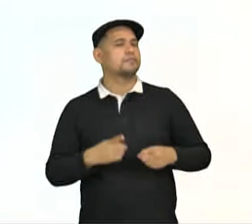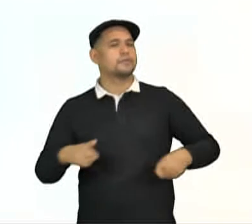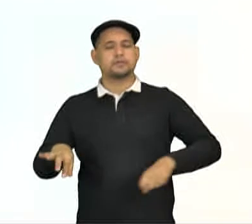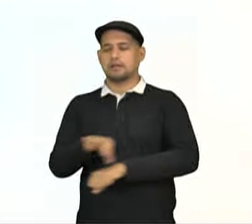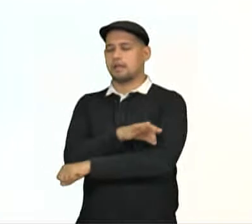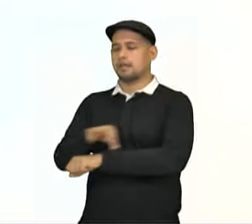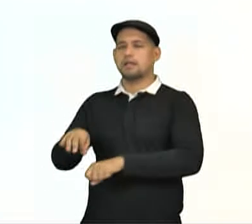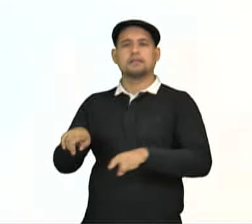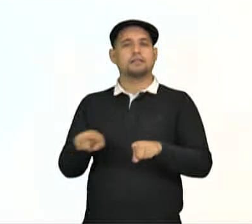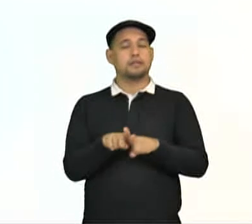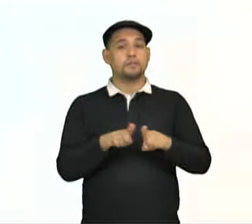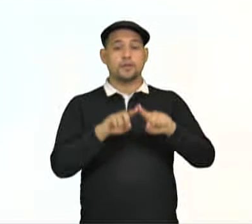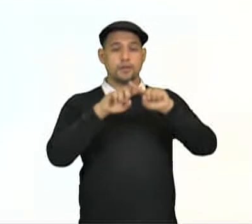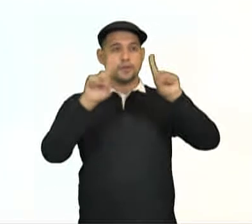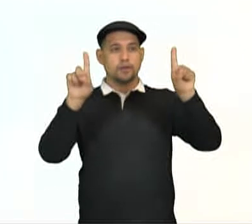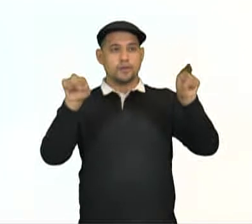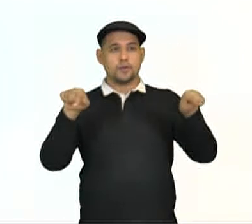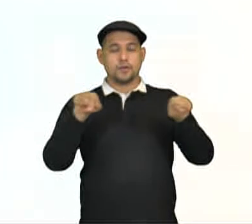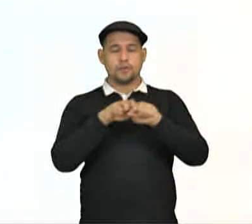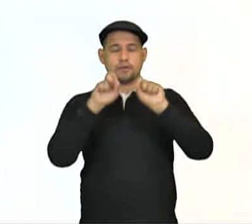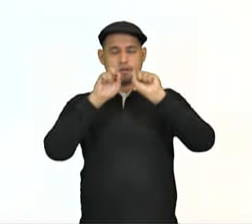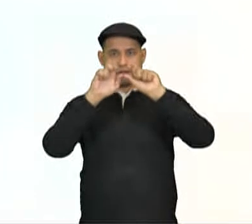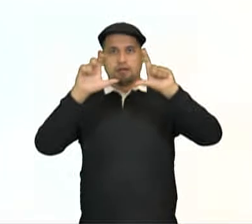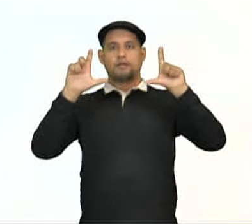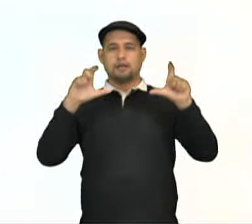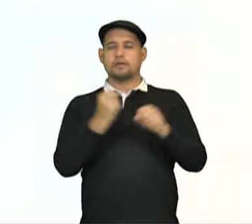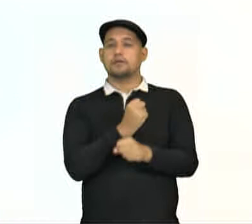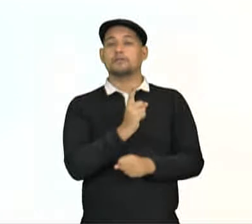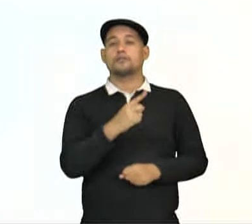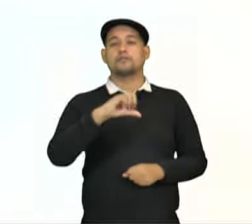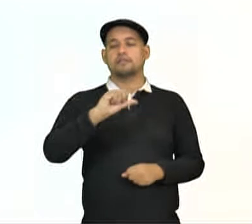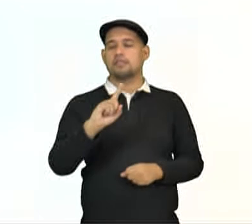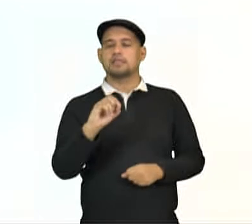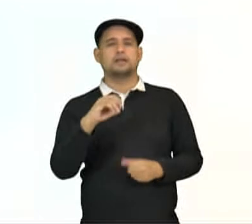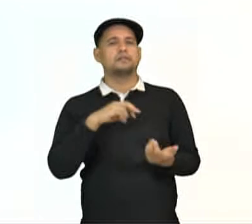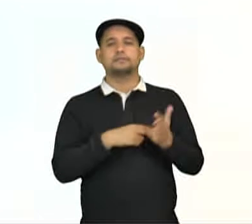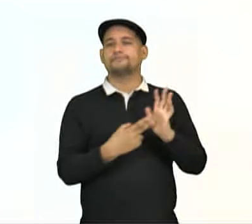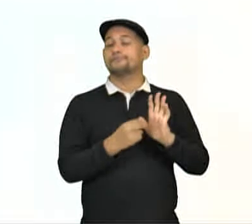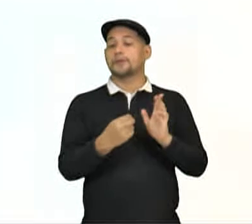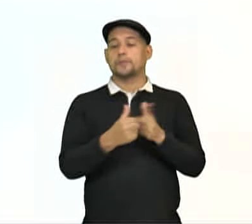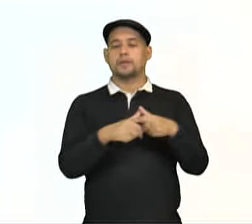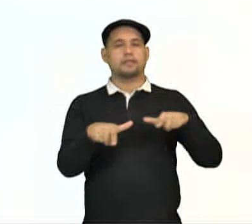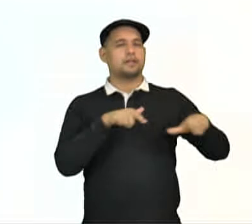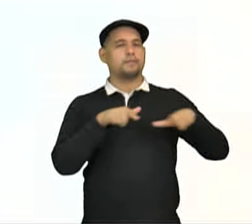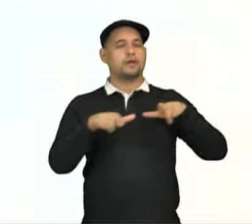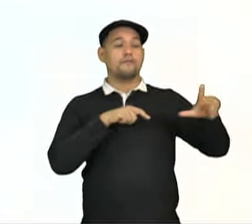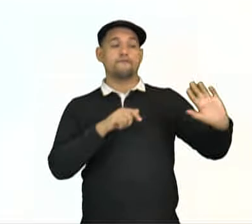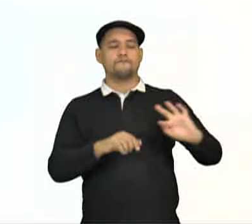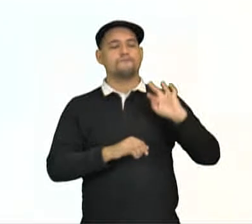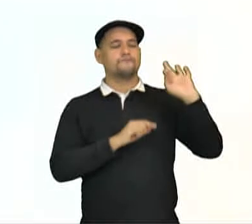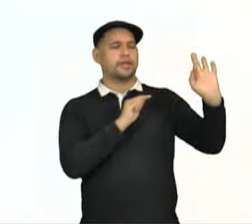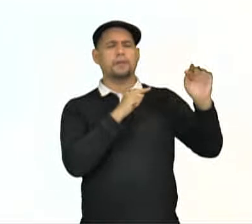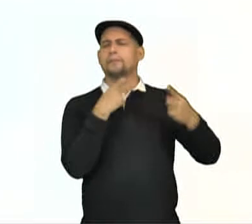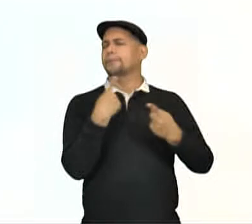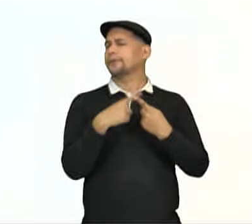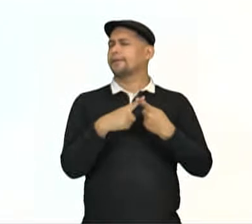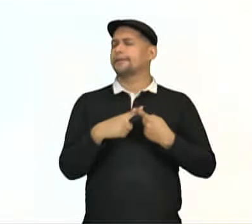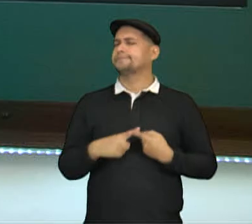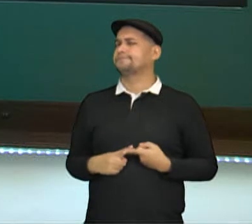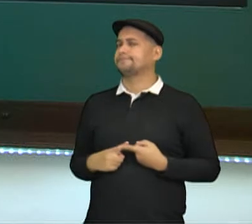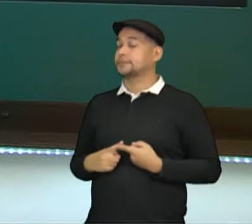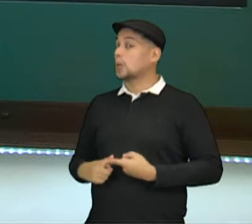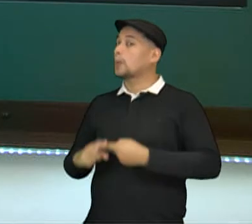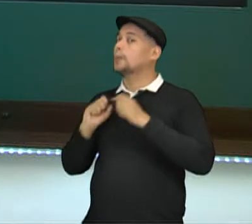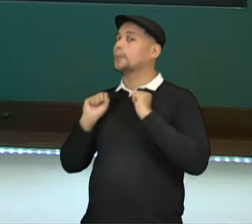O quadro Despertar da Cidade de Umberto Bosconi, de 1910, é considerado com ressalvas o primeiro trabalho futurista. Por que com ressalvas?